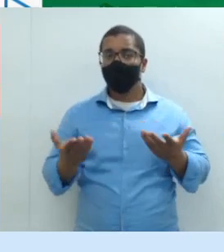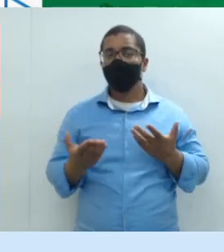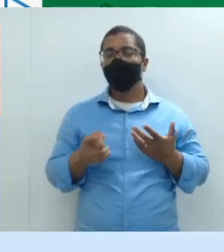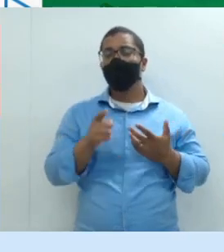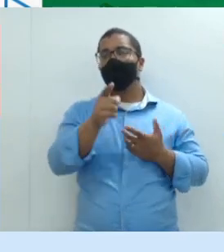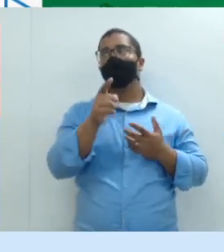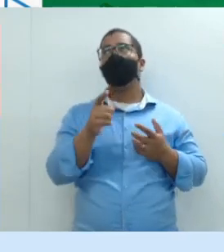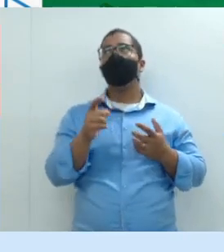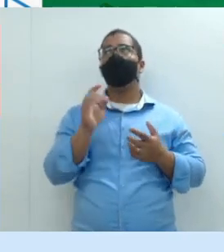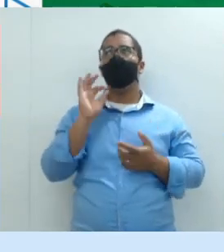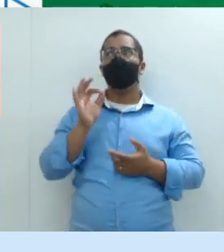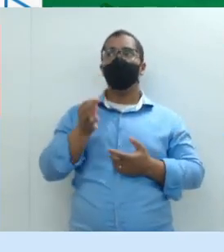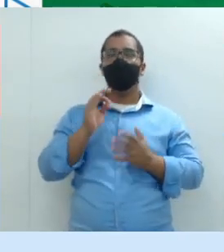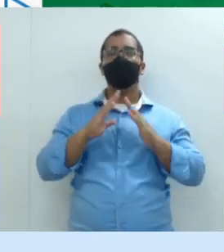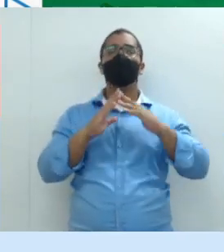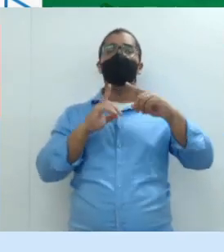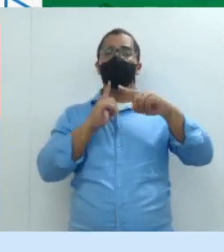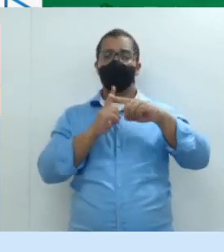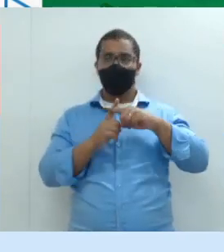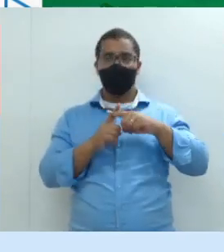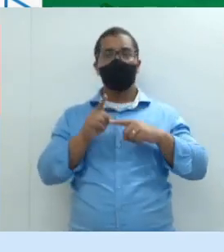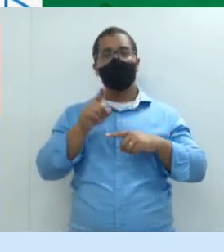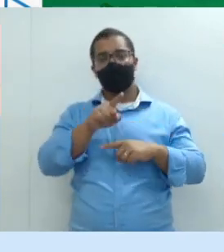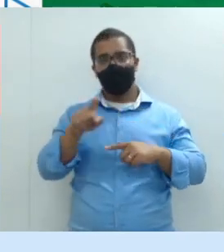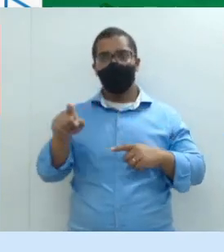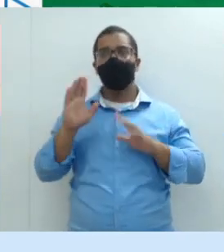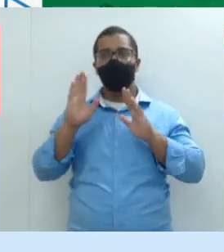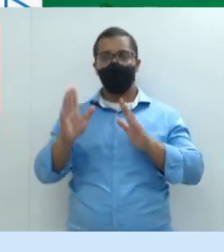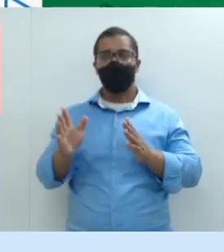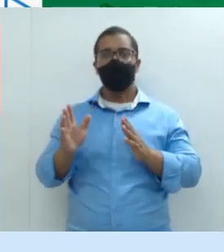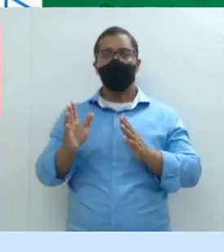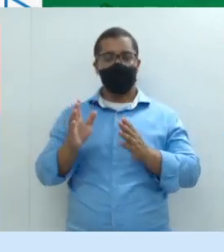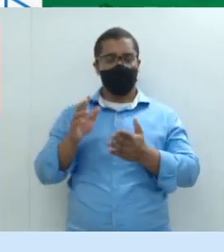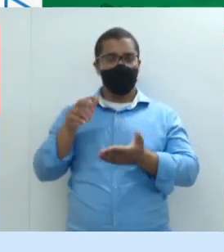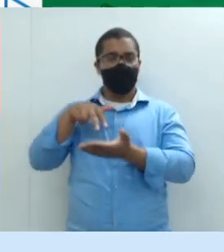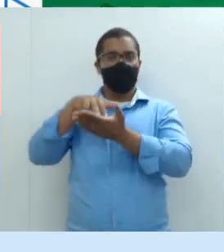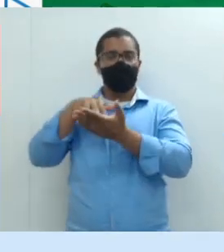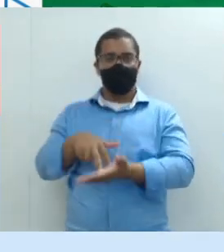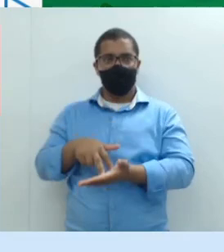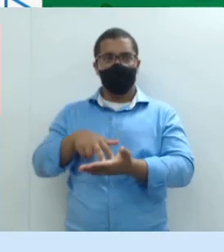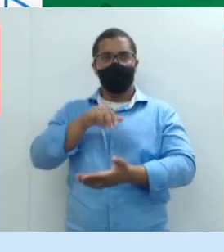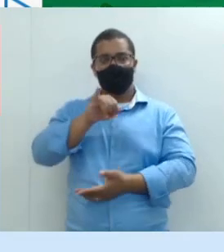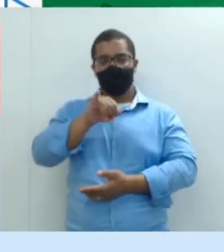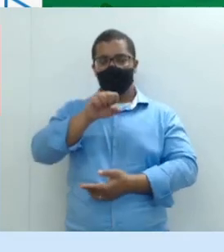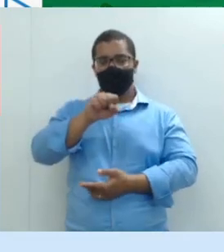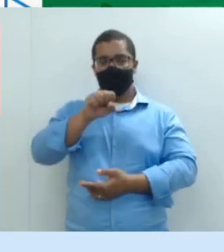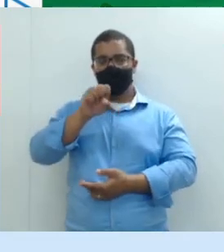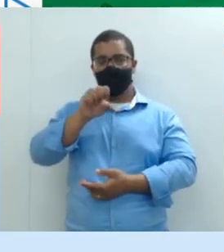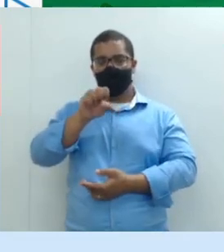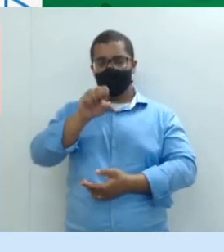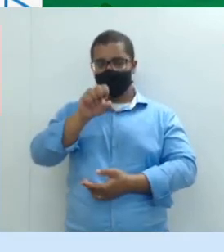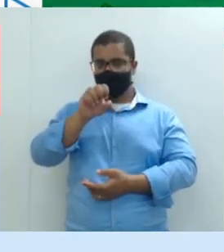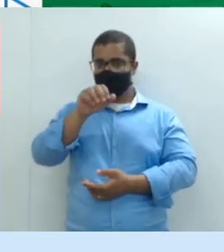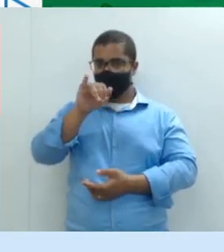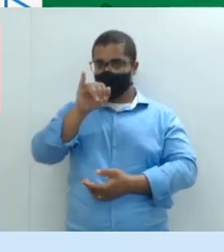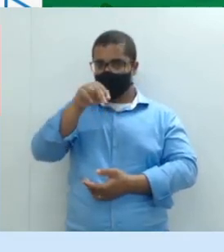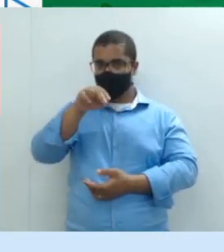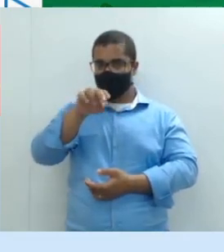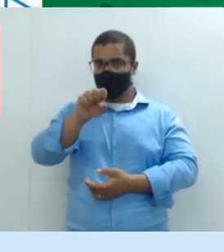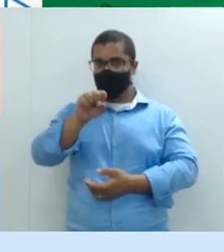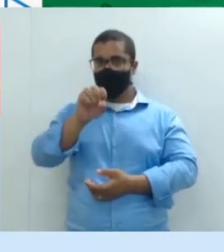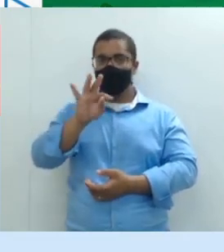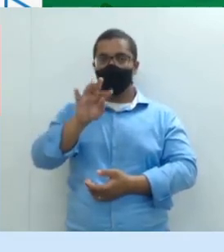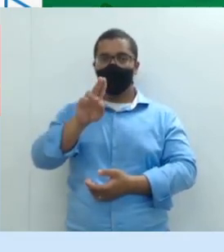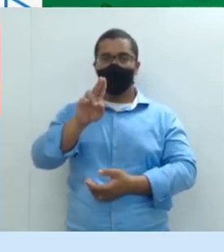pode confirmar, a igreja está estabelecida, ela se institucionalizou. Estou falando sempre essa palavra para você não esquecer,